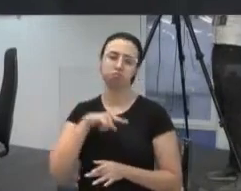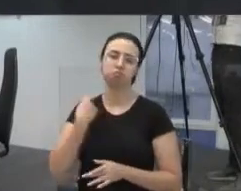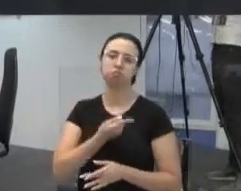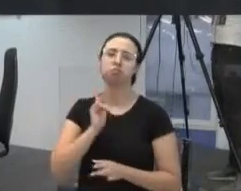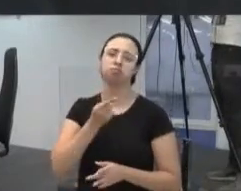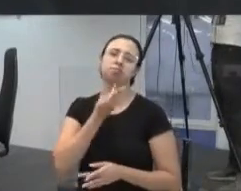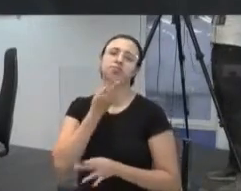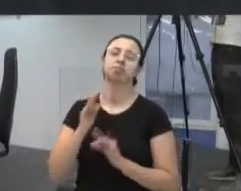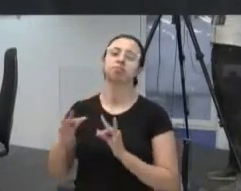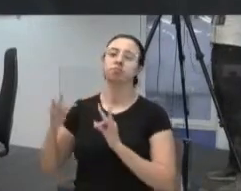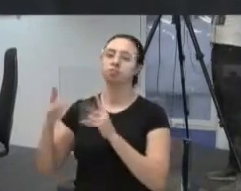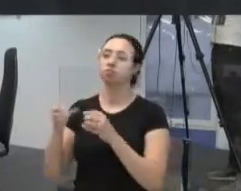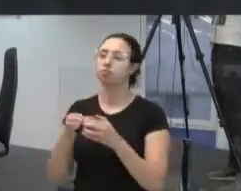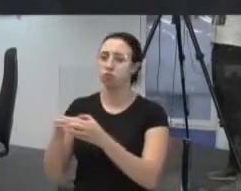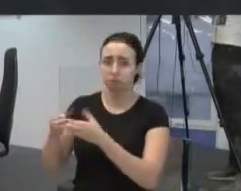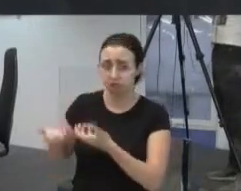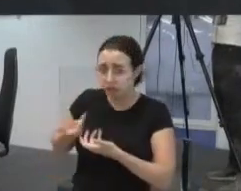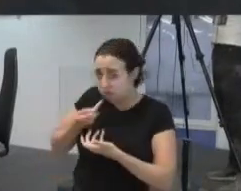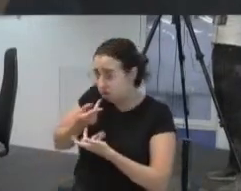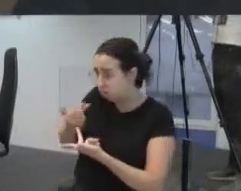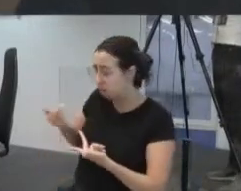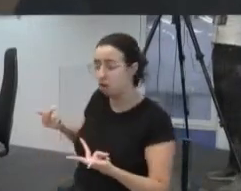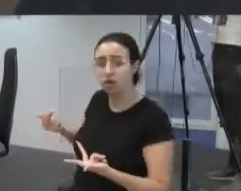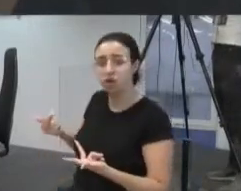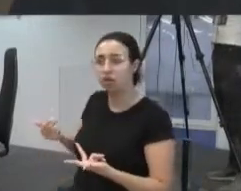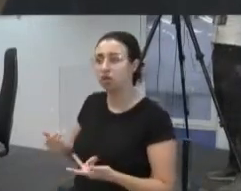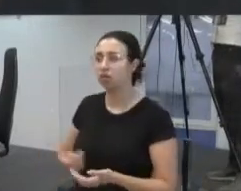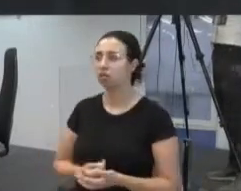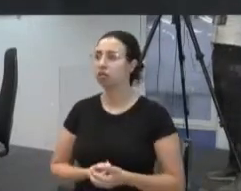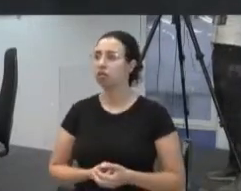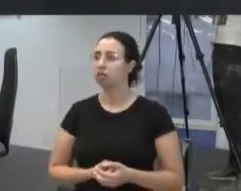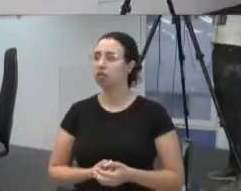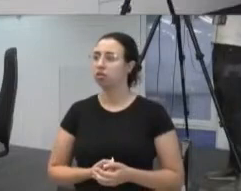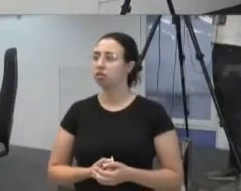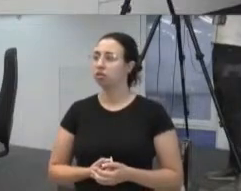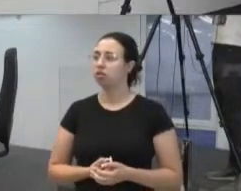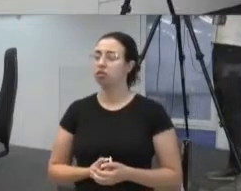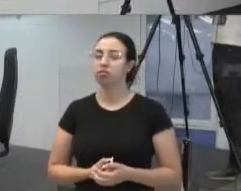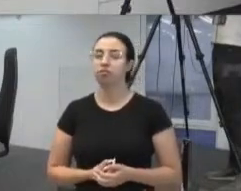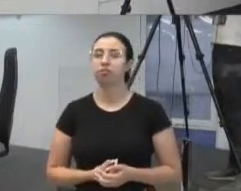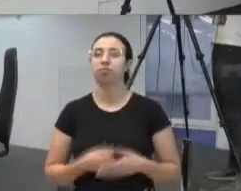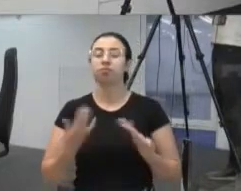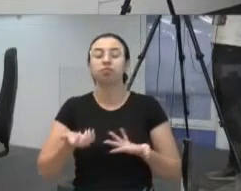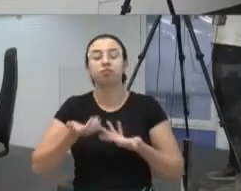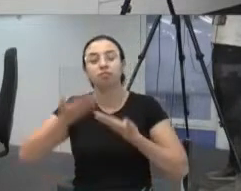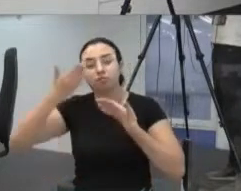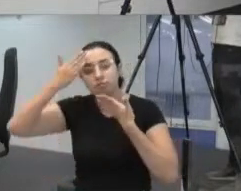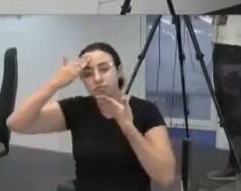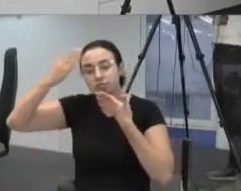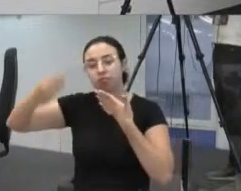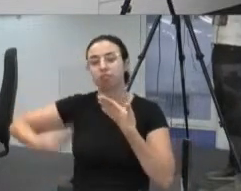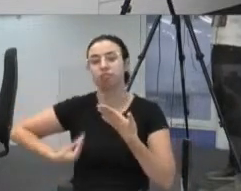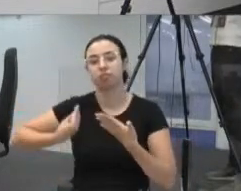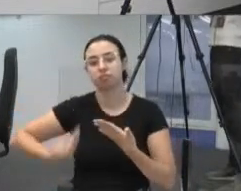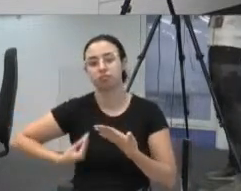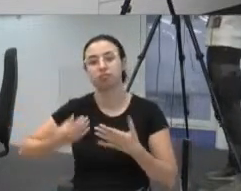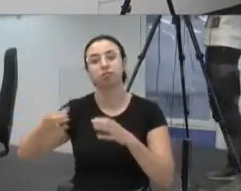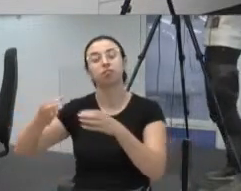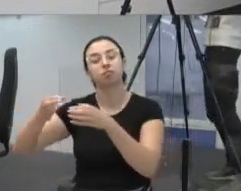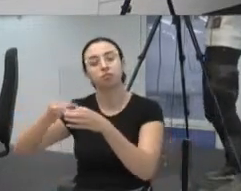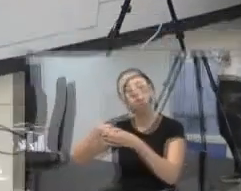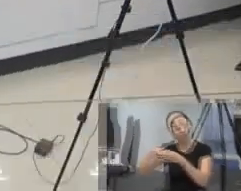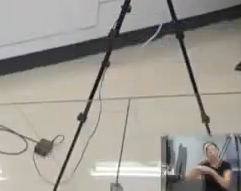contemplada a equipe, se quiserem. Não? Então, quero agradecer a você, a sua